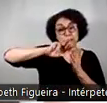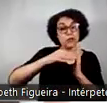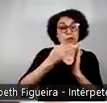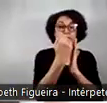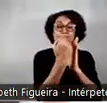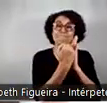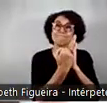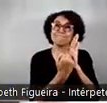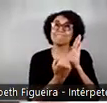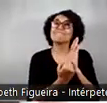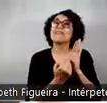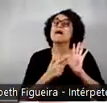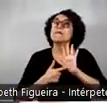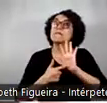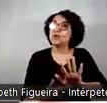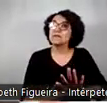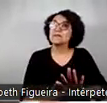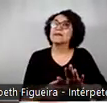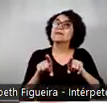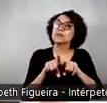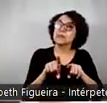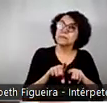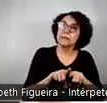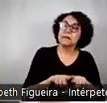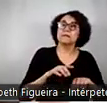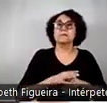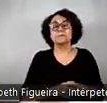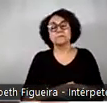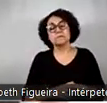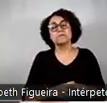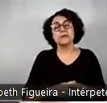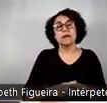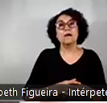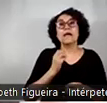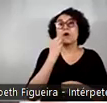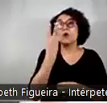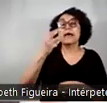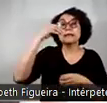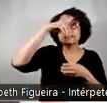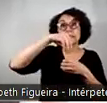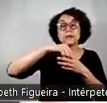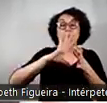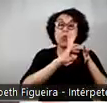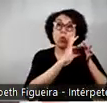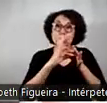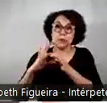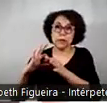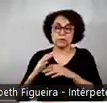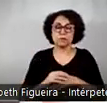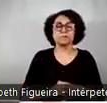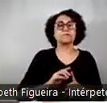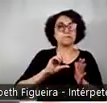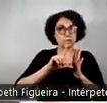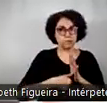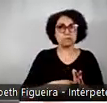dessa vulnerabilização também nesse contexto. Trazendo um pouco ainda sobre os dados, né, o estado de São